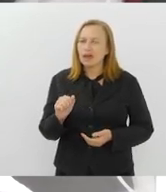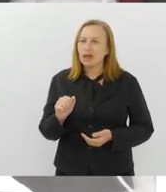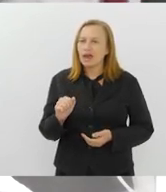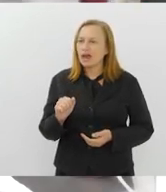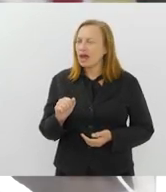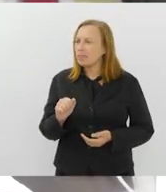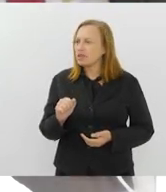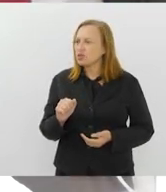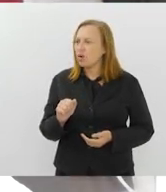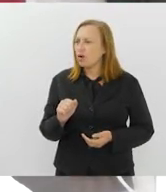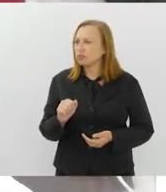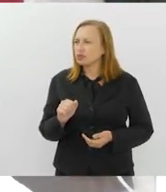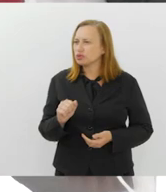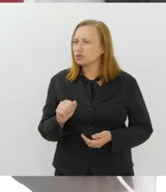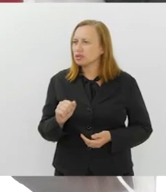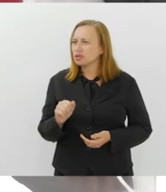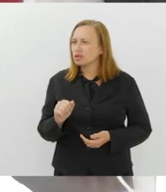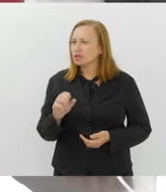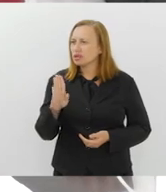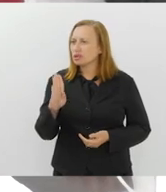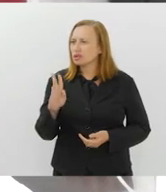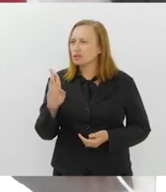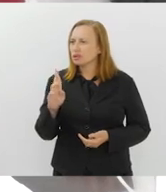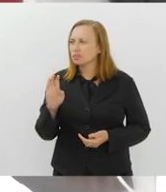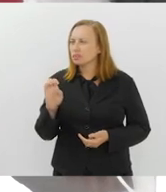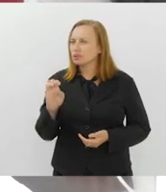de Justiça, que foi concedido, porque